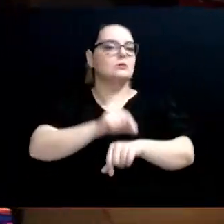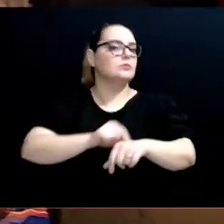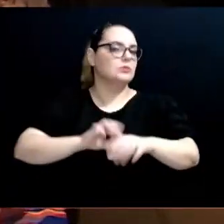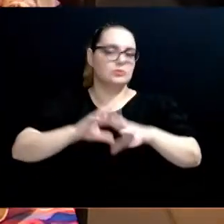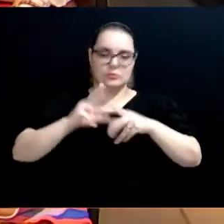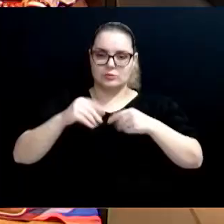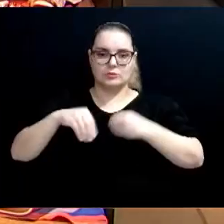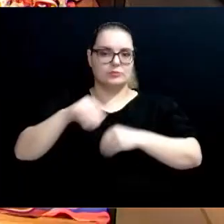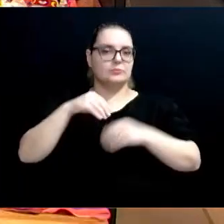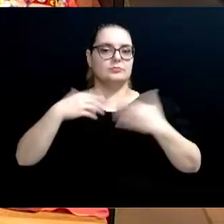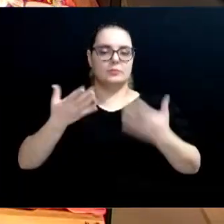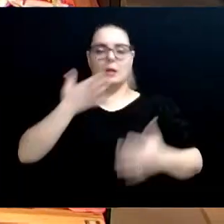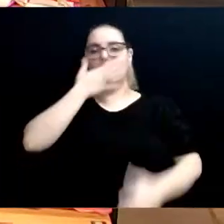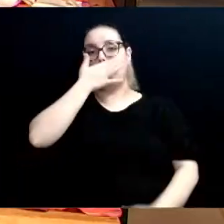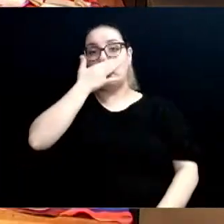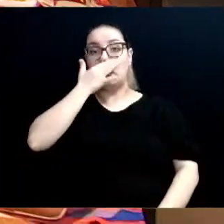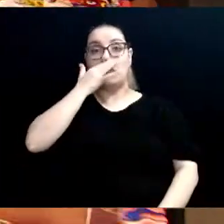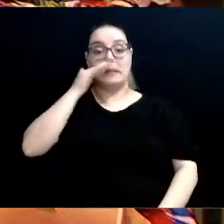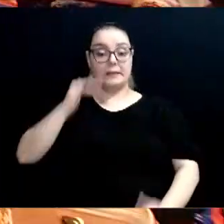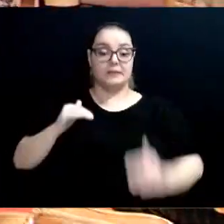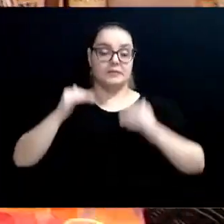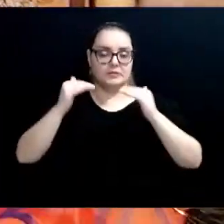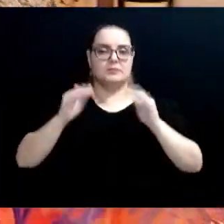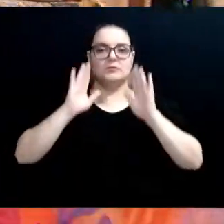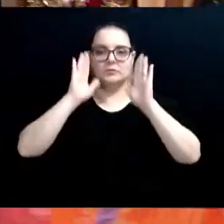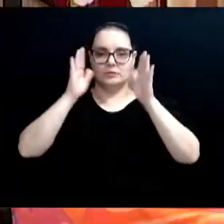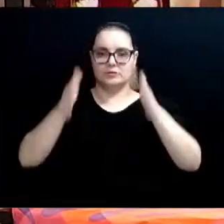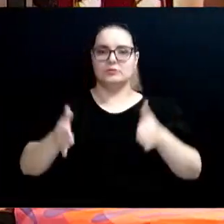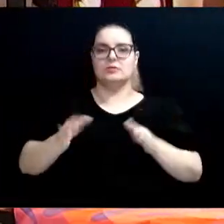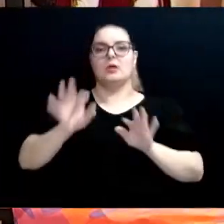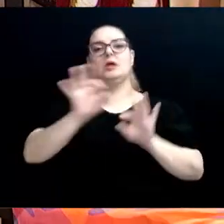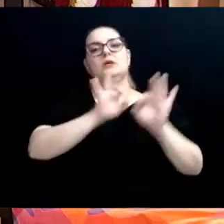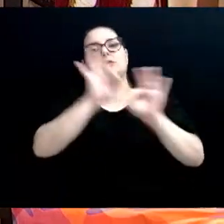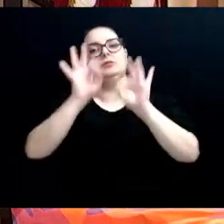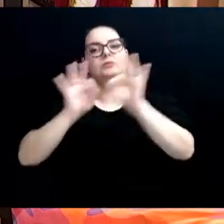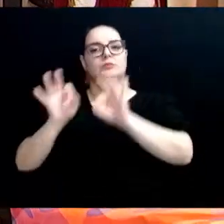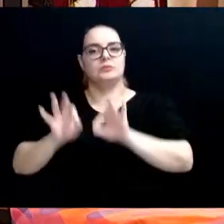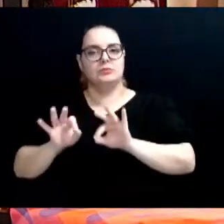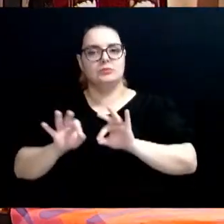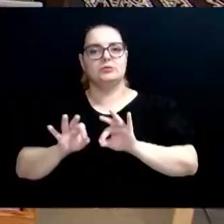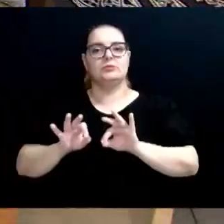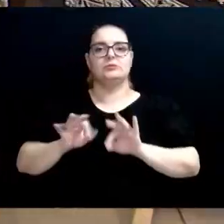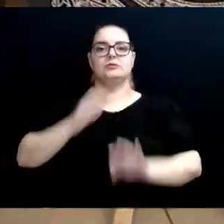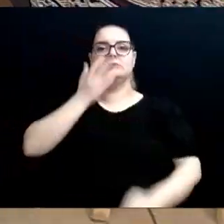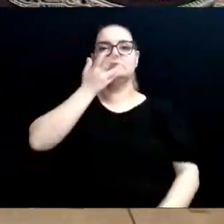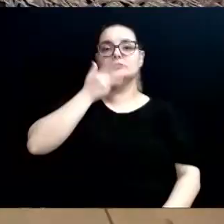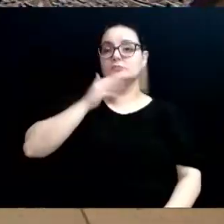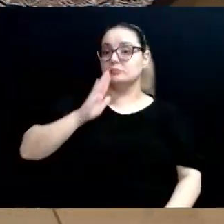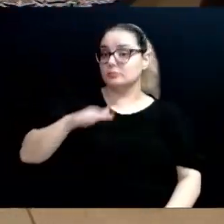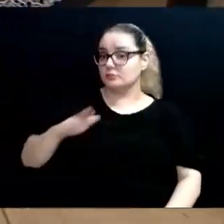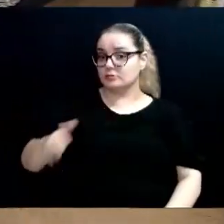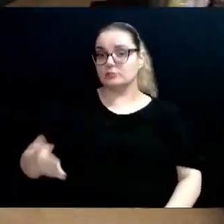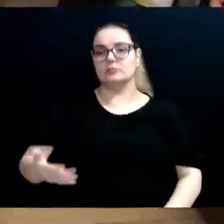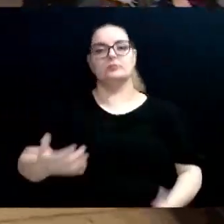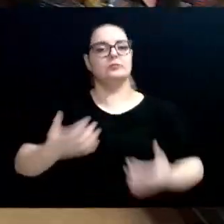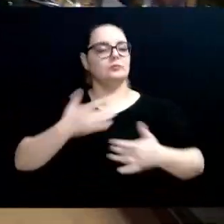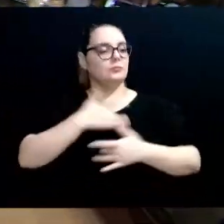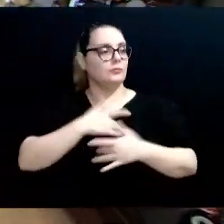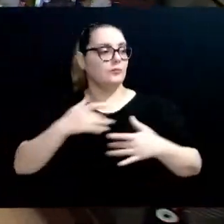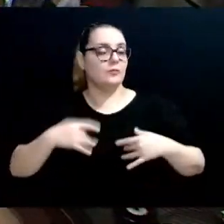acessórios, brincos, pulseiras, então tá tudo lá. E aqui em cima nós focamos na decoração,